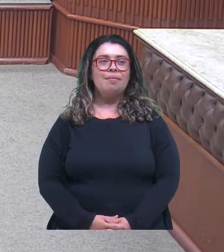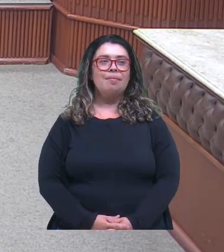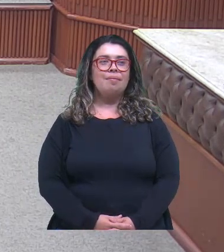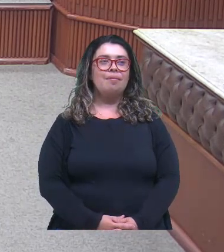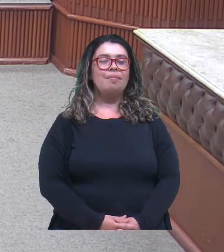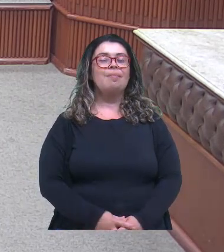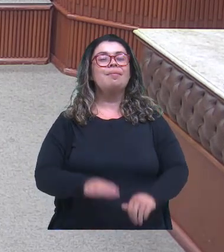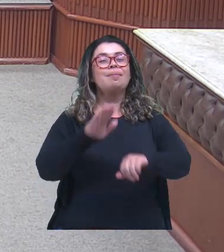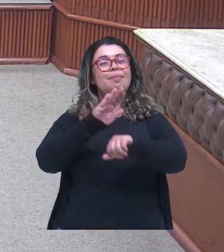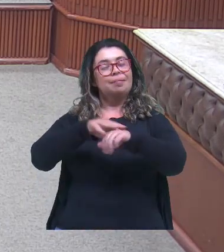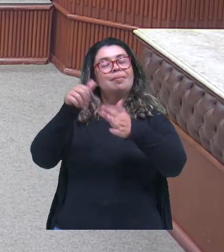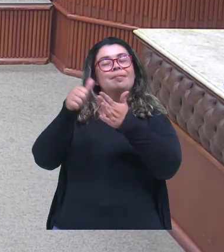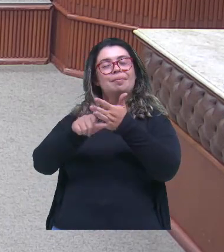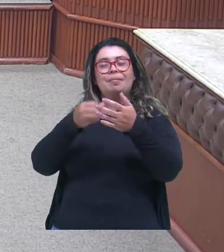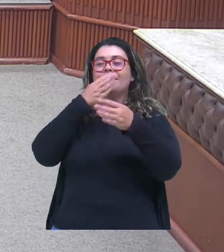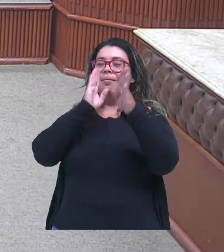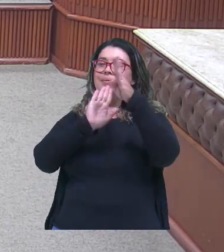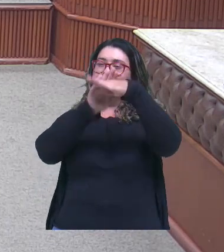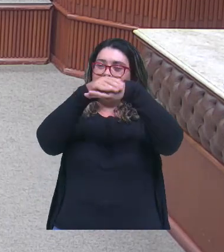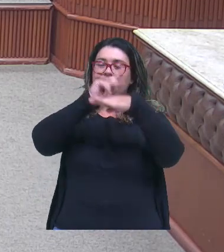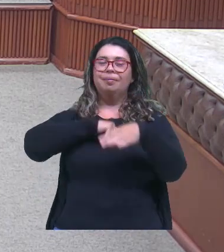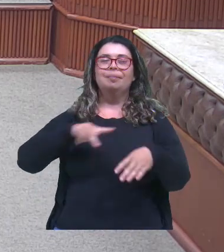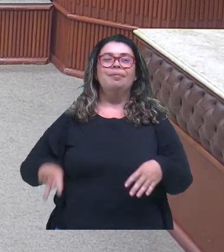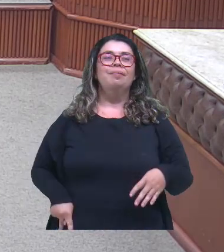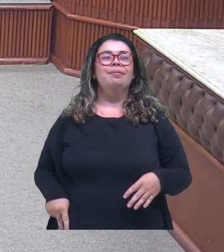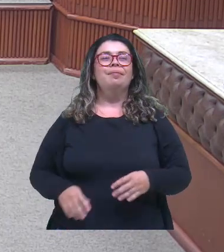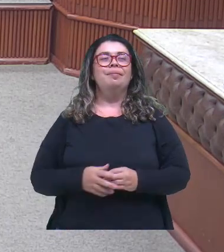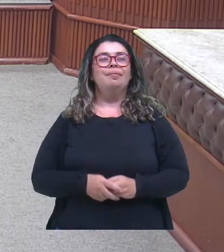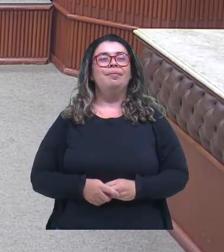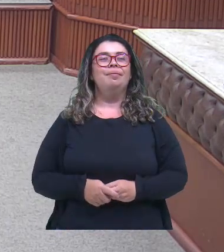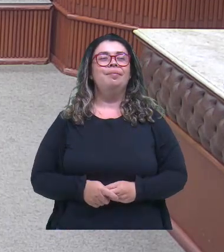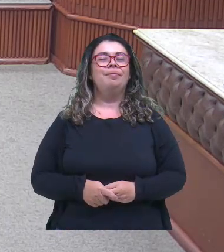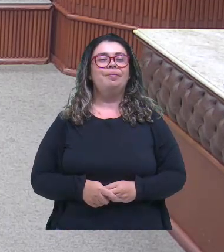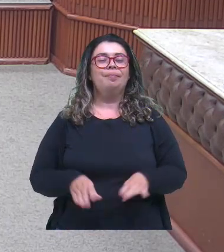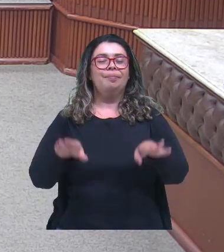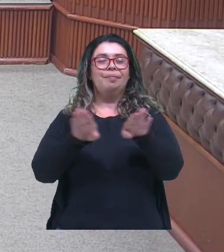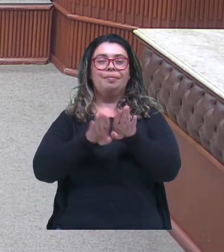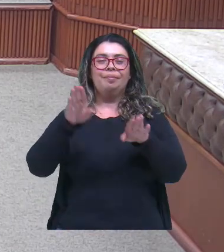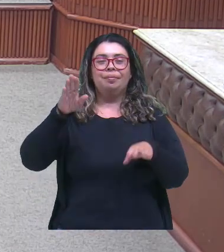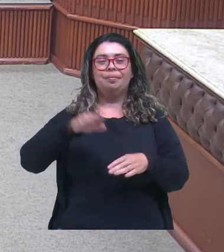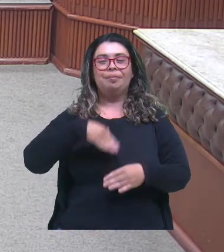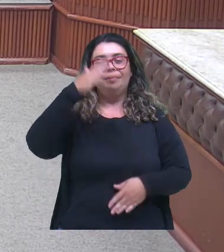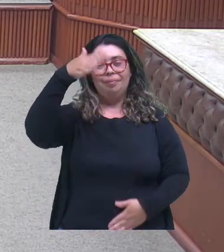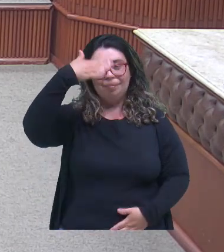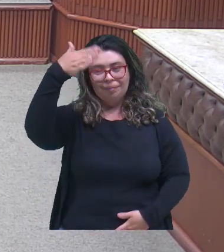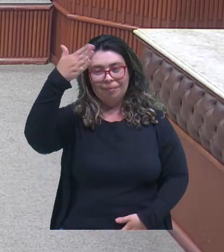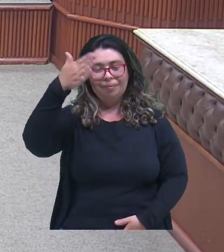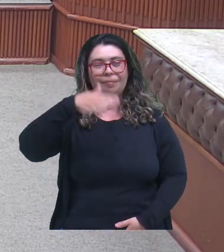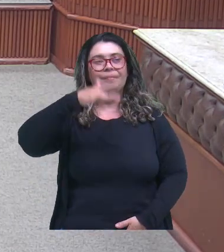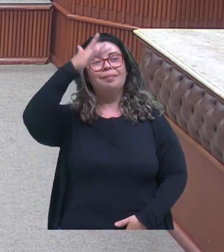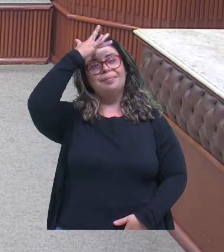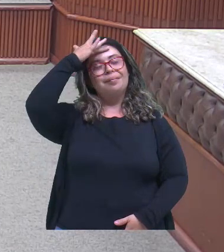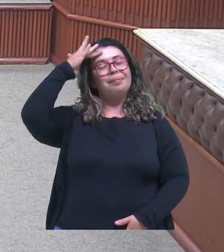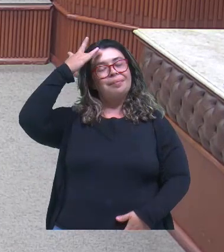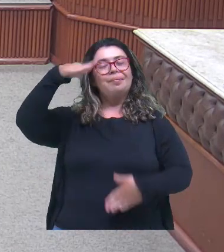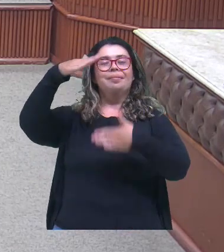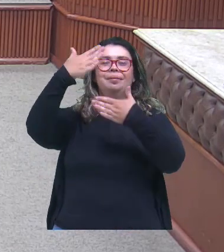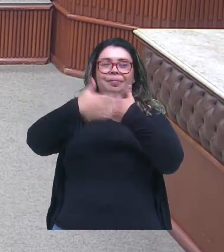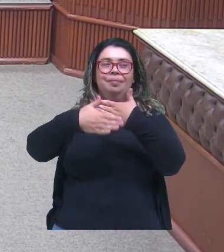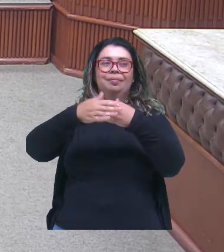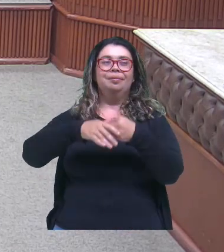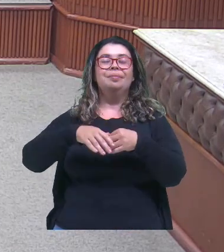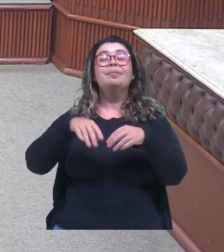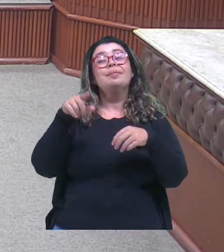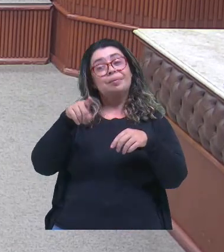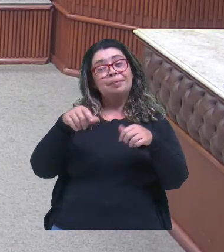Mais uma vez, boa noite, senhor presidente, todos da mesa, também os homenageados e o público presente, e você que também está